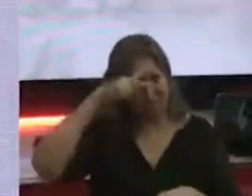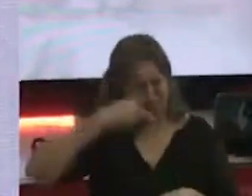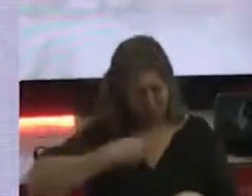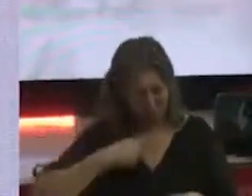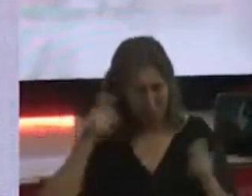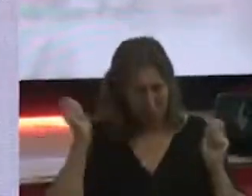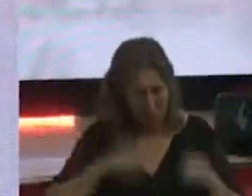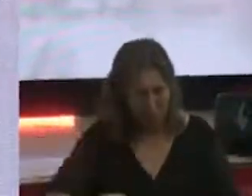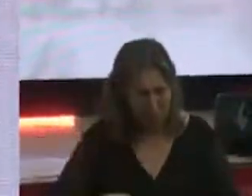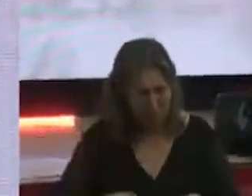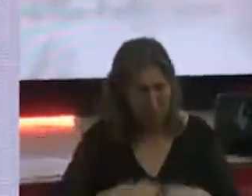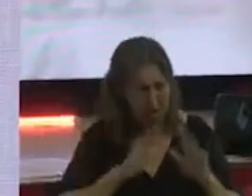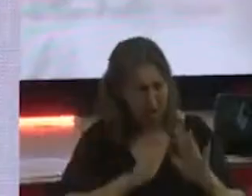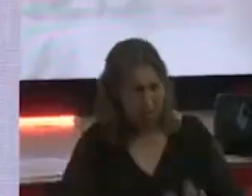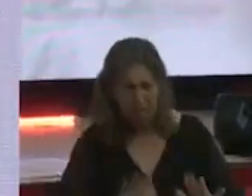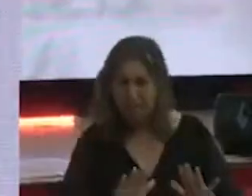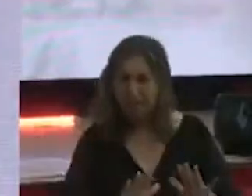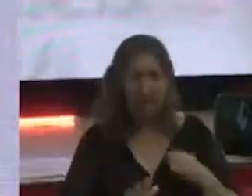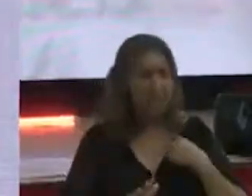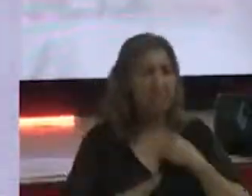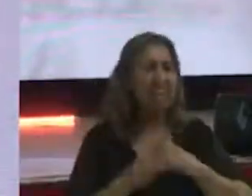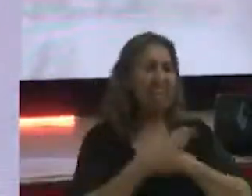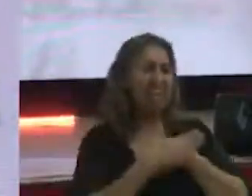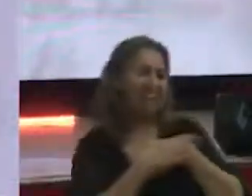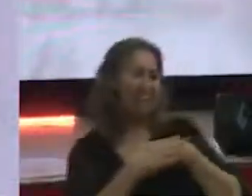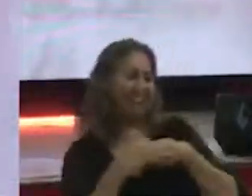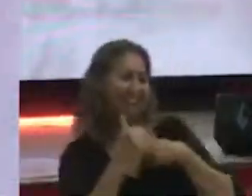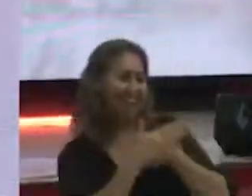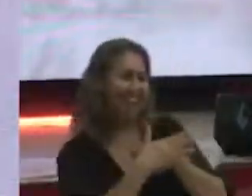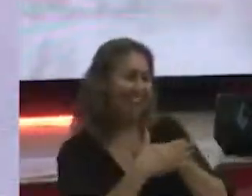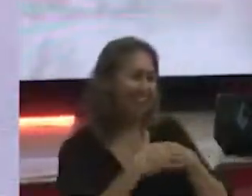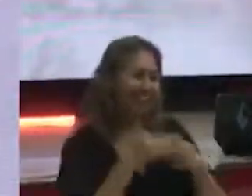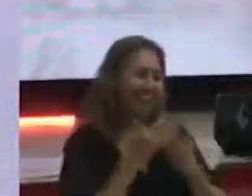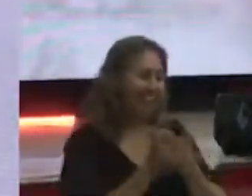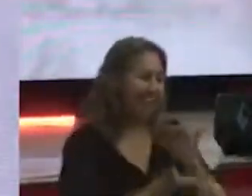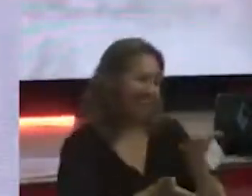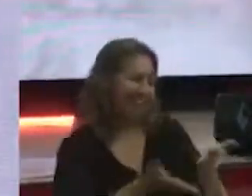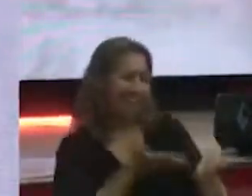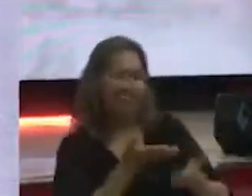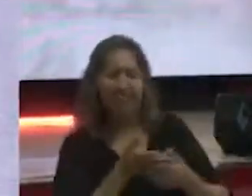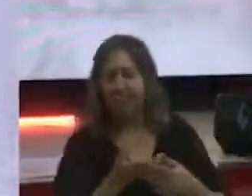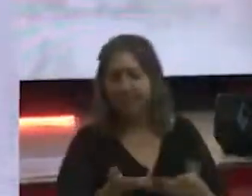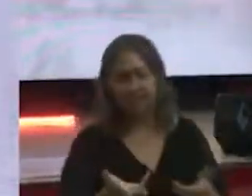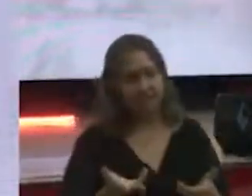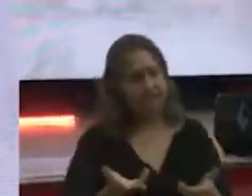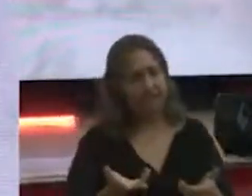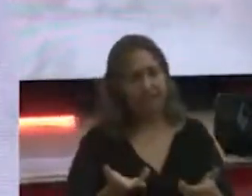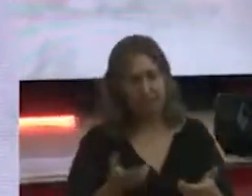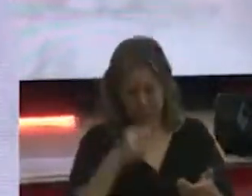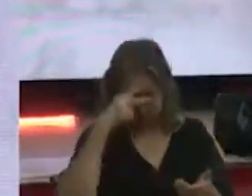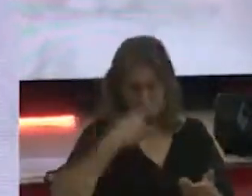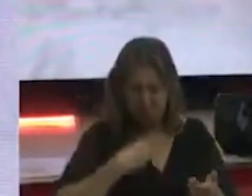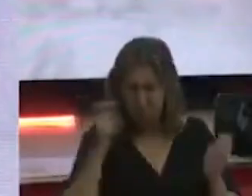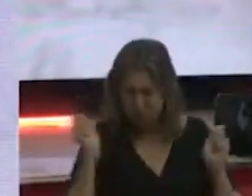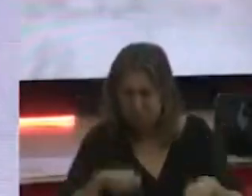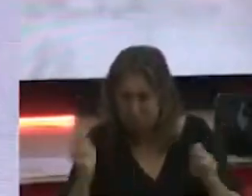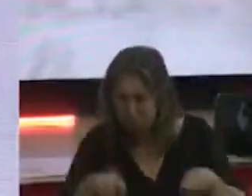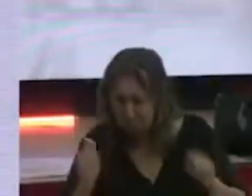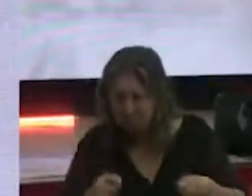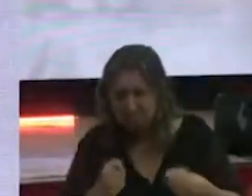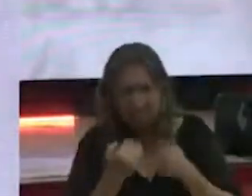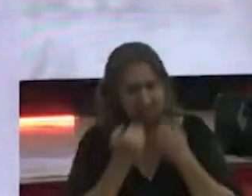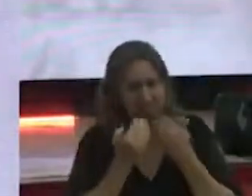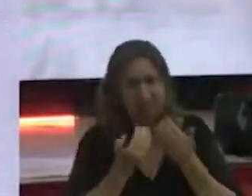não tem capacidade para ter toda essa gentileza e amabilidade sem ajuda do Espírito